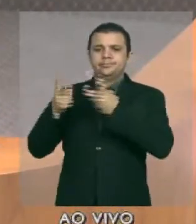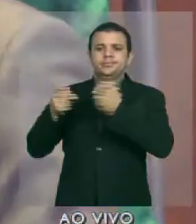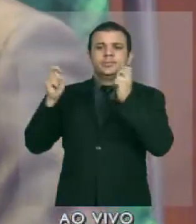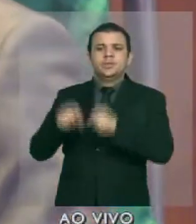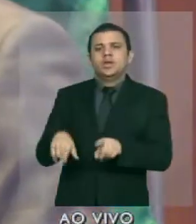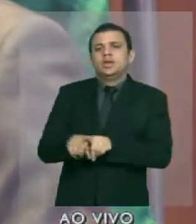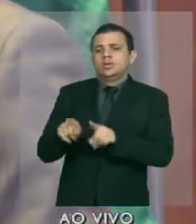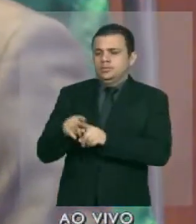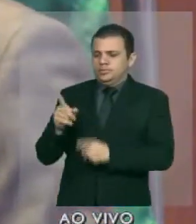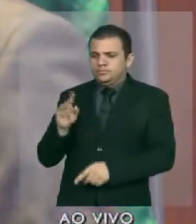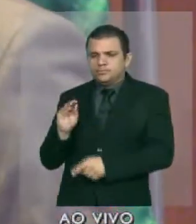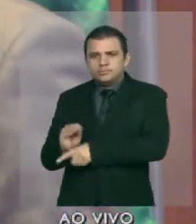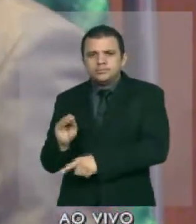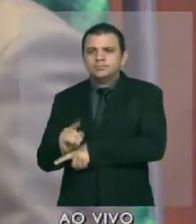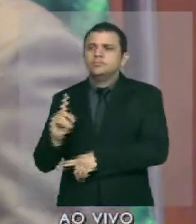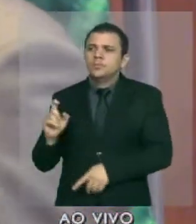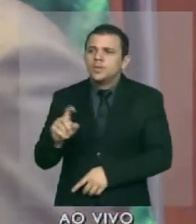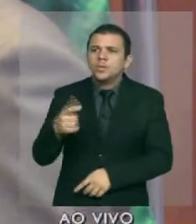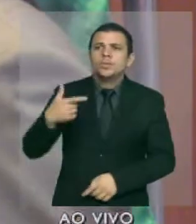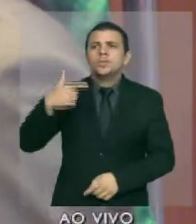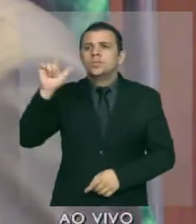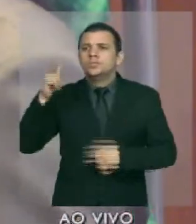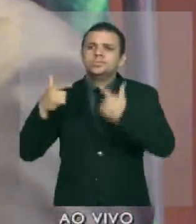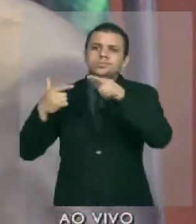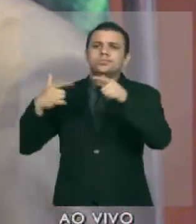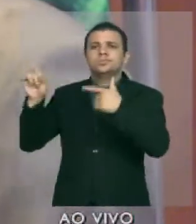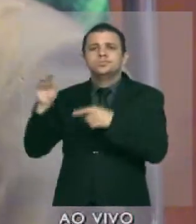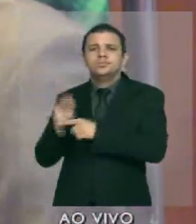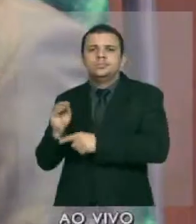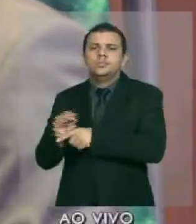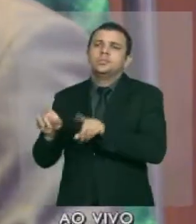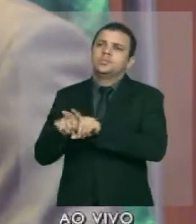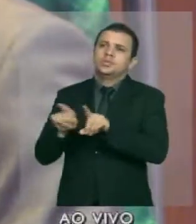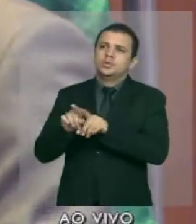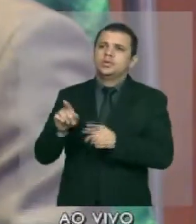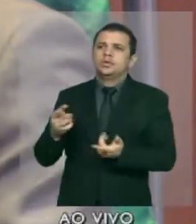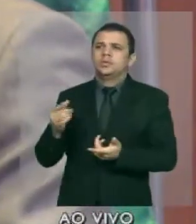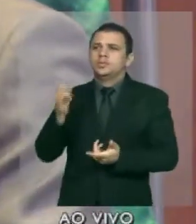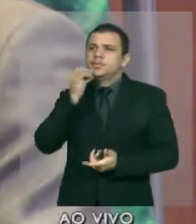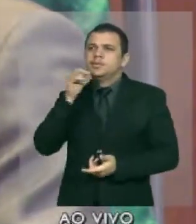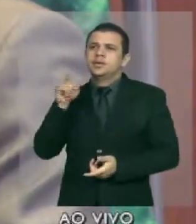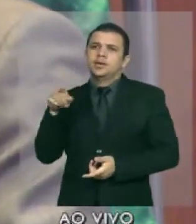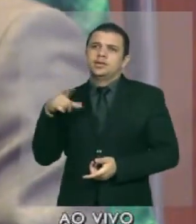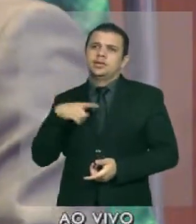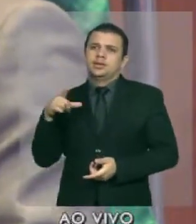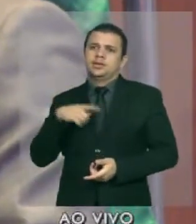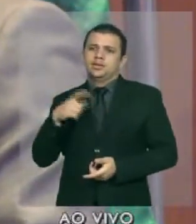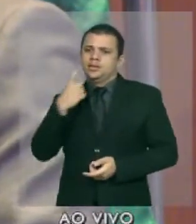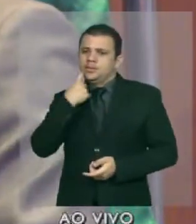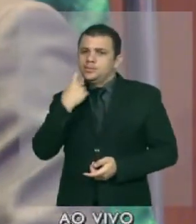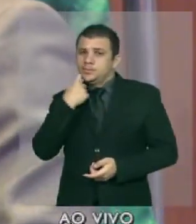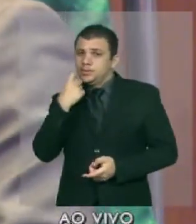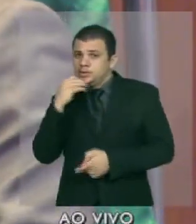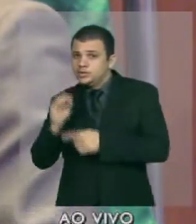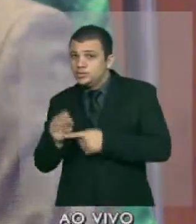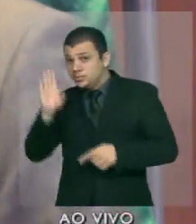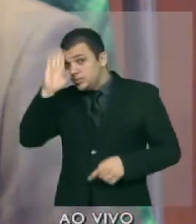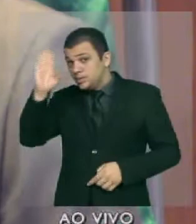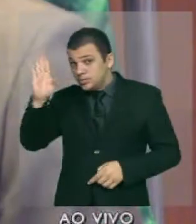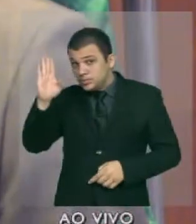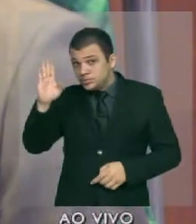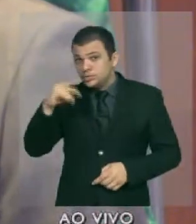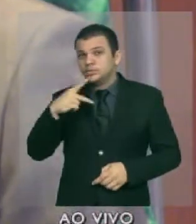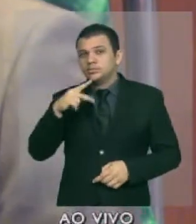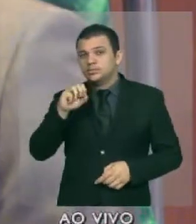de outros organismos Como já acontece com a agricultura A Pesca a arquitetura principalmente na piscicultura